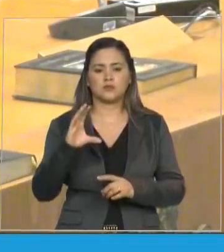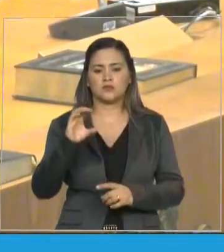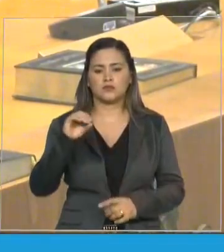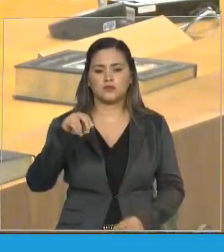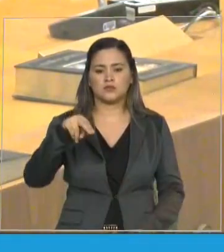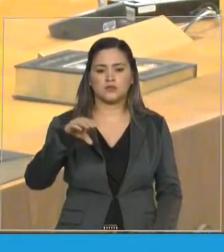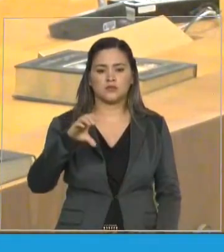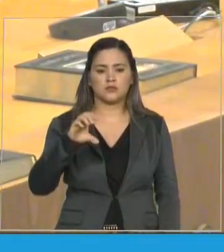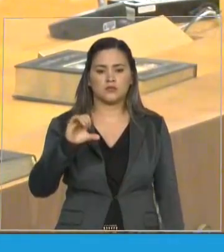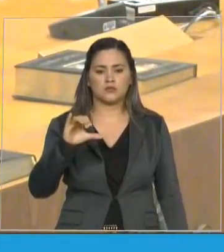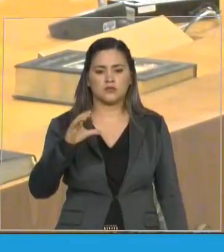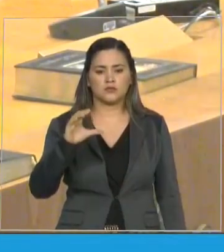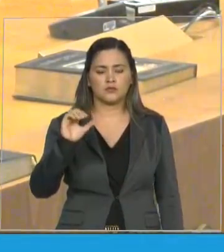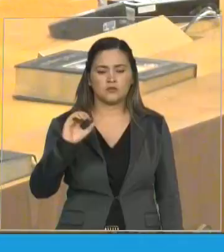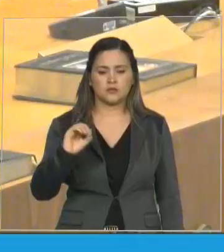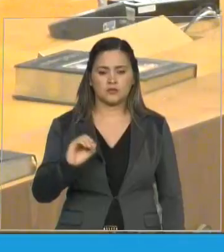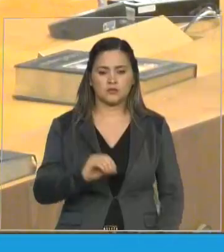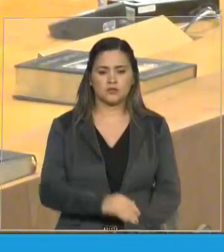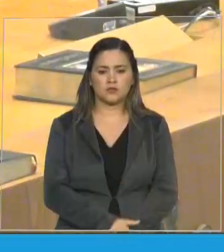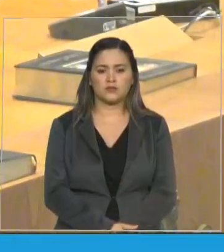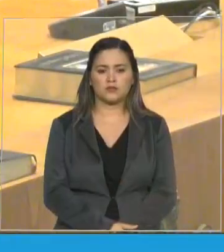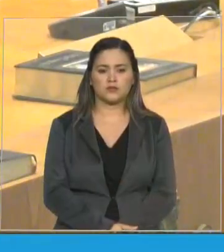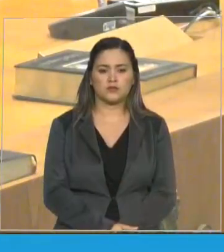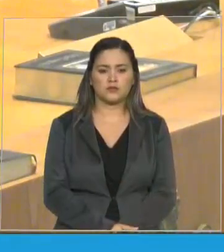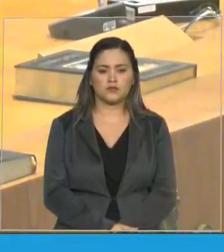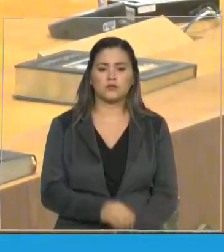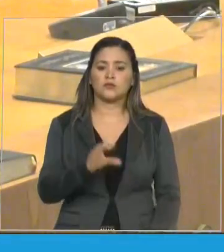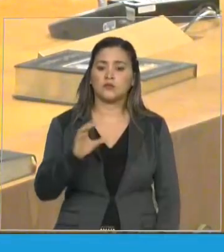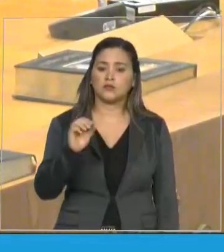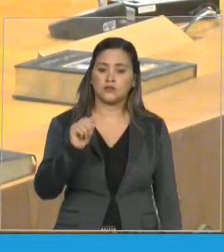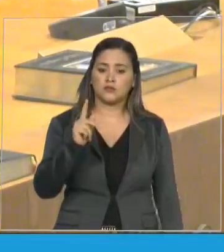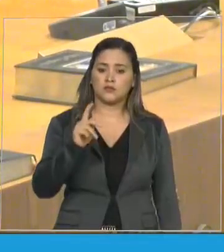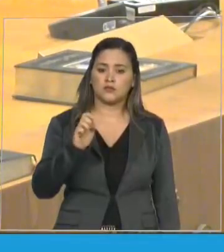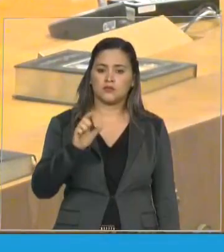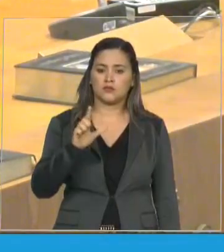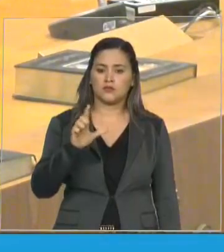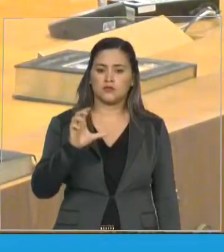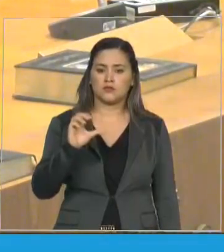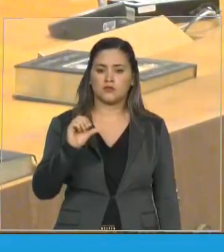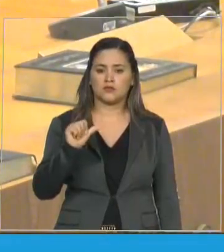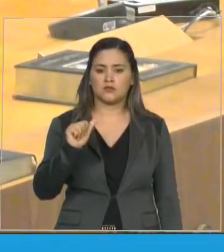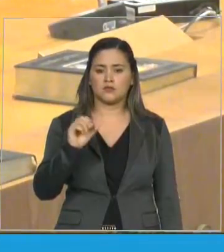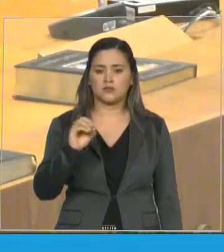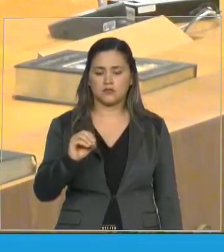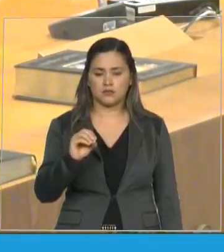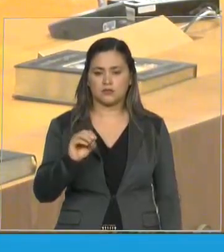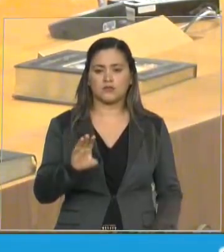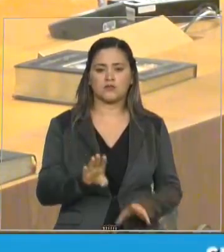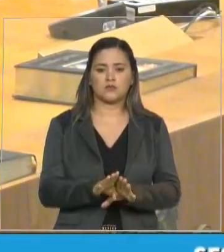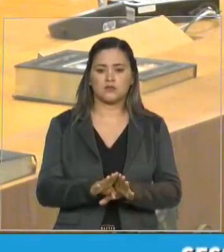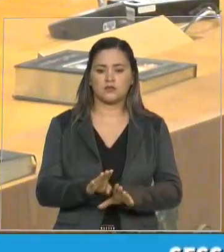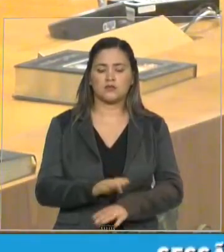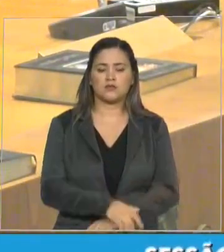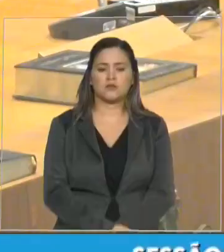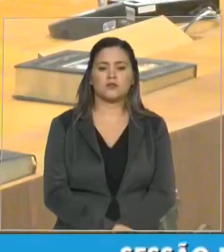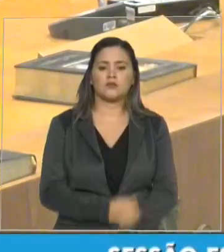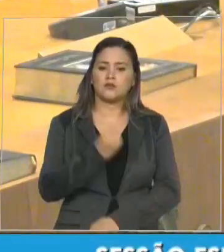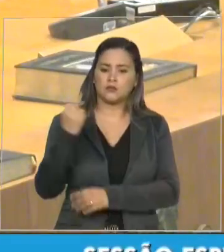da campanha da fraternidade. E capelão, né, ali com farda. Seja